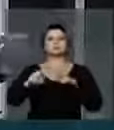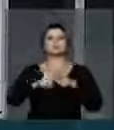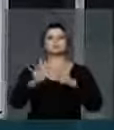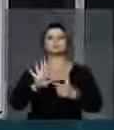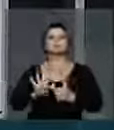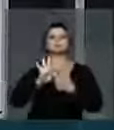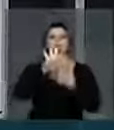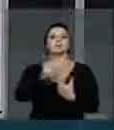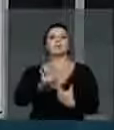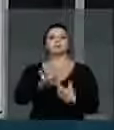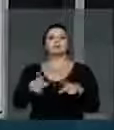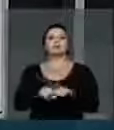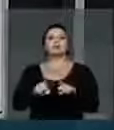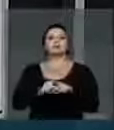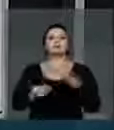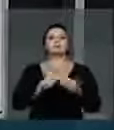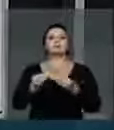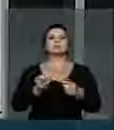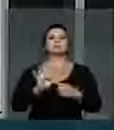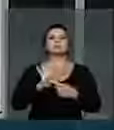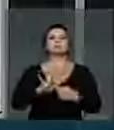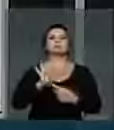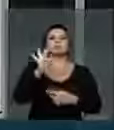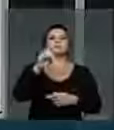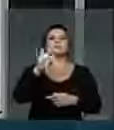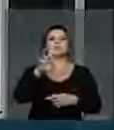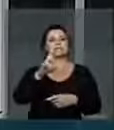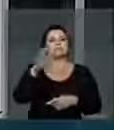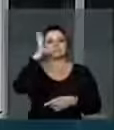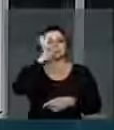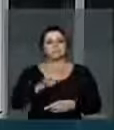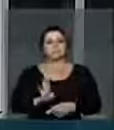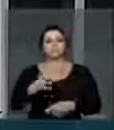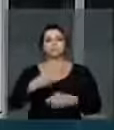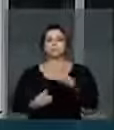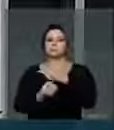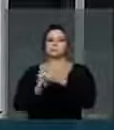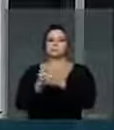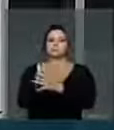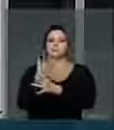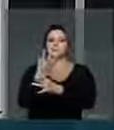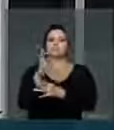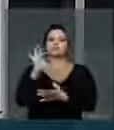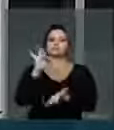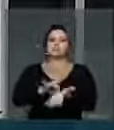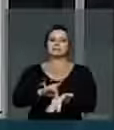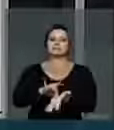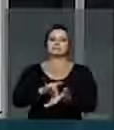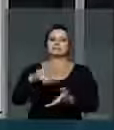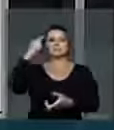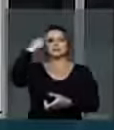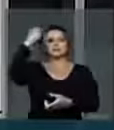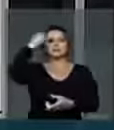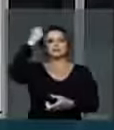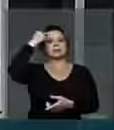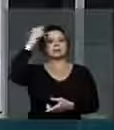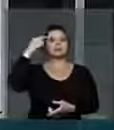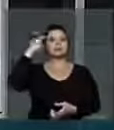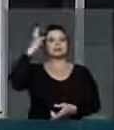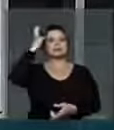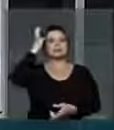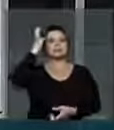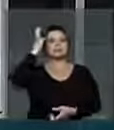se tornou a Federação Brasileira para a implantação das suas filosofias, das suas